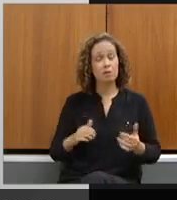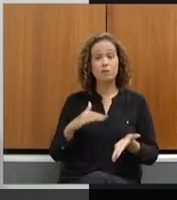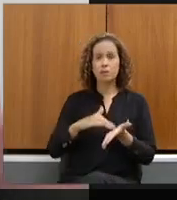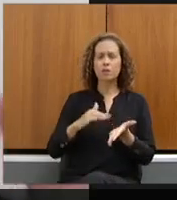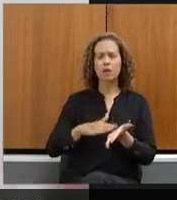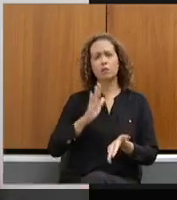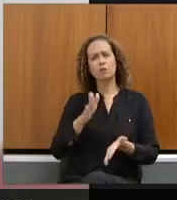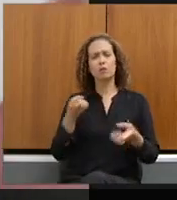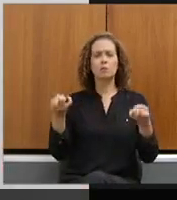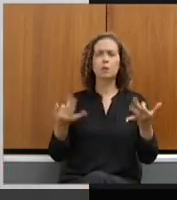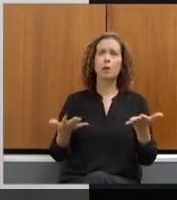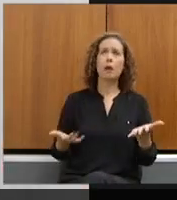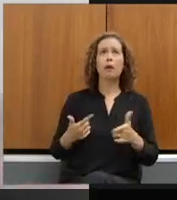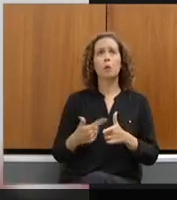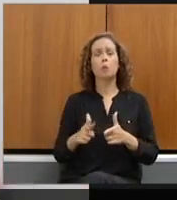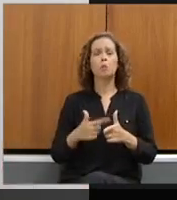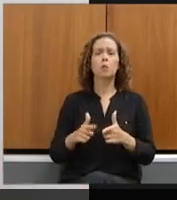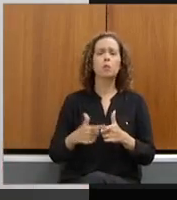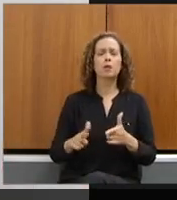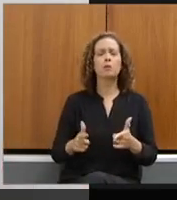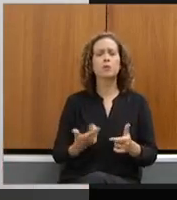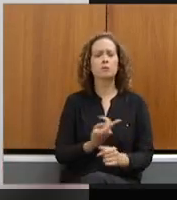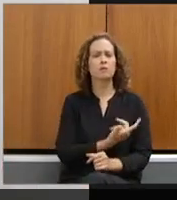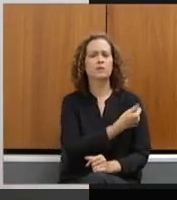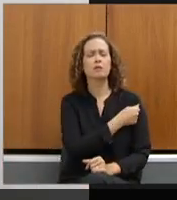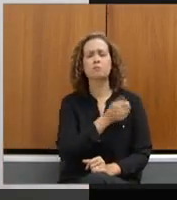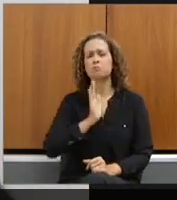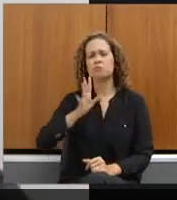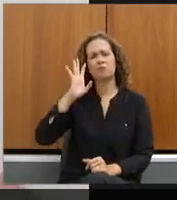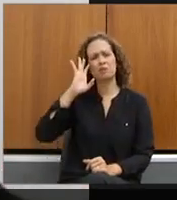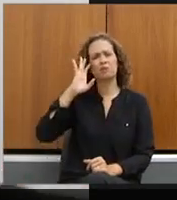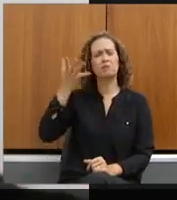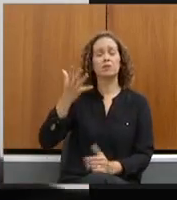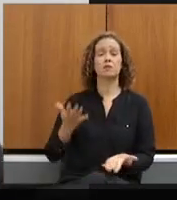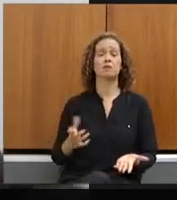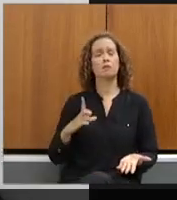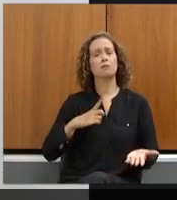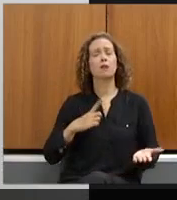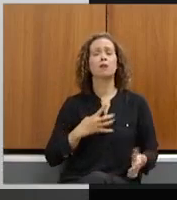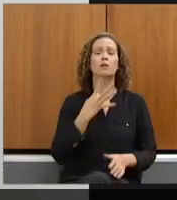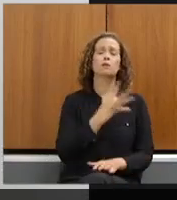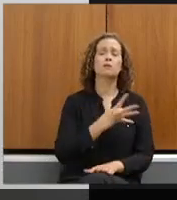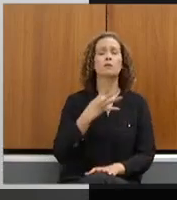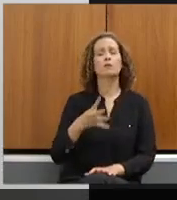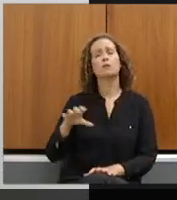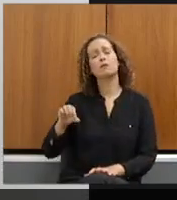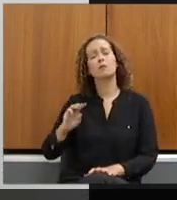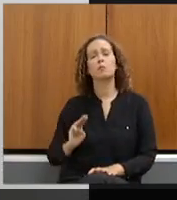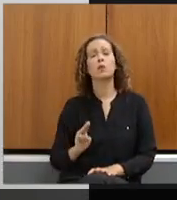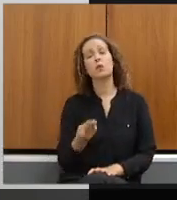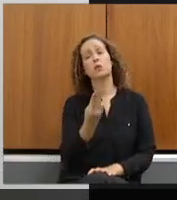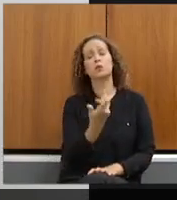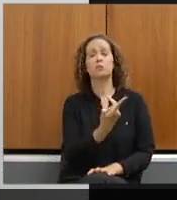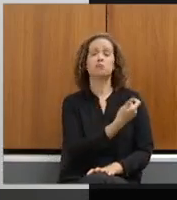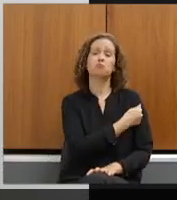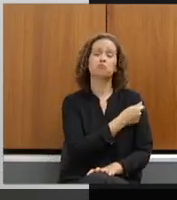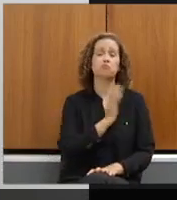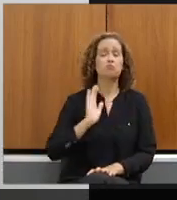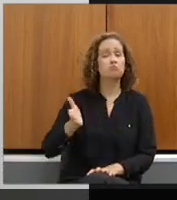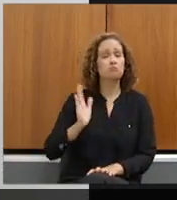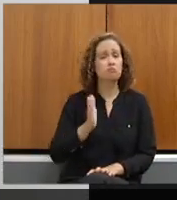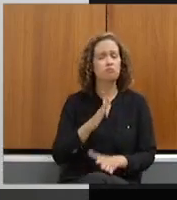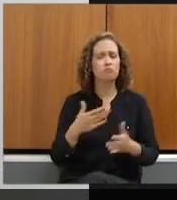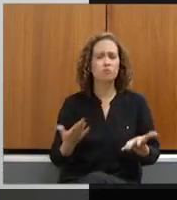mencionou não problema como se problema da vacina tivesse resolvido tem 449 milhões de doses contratadas